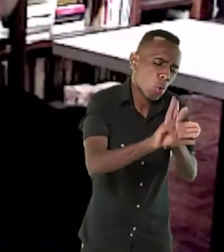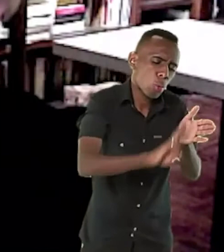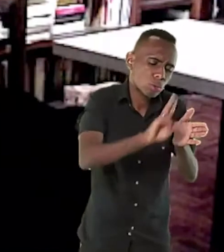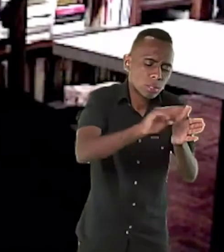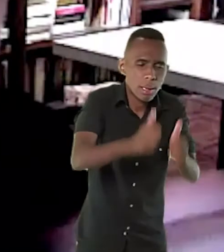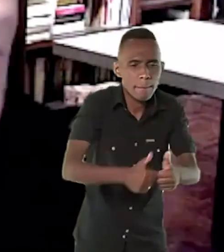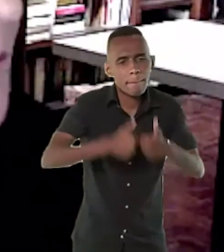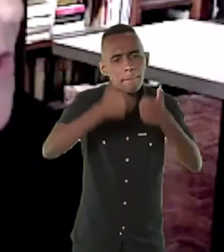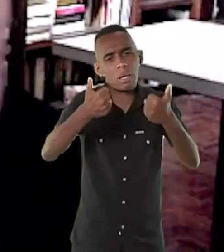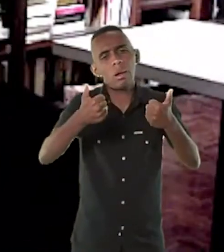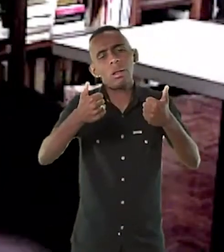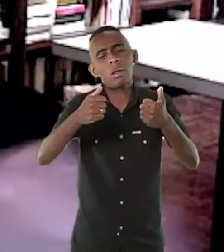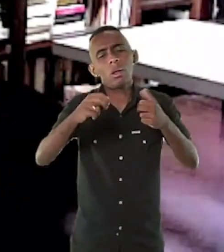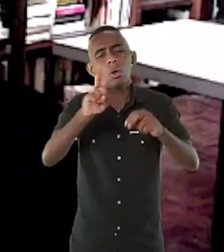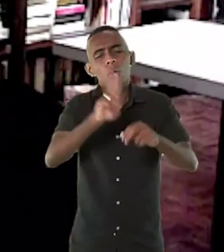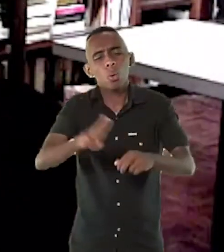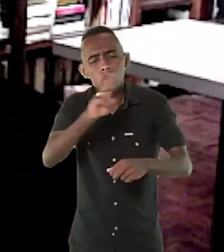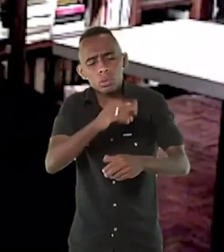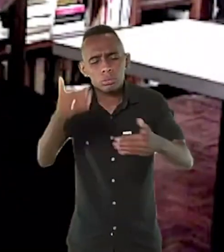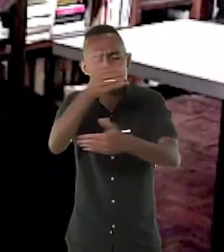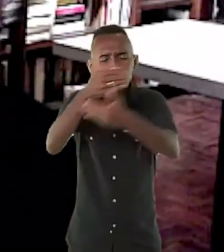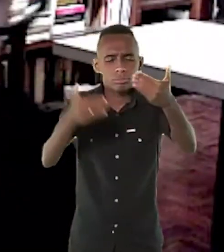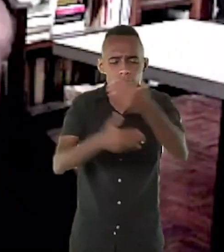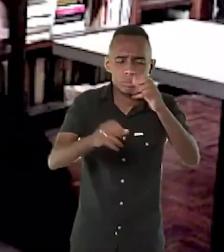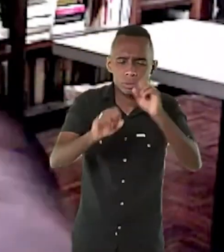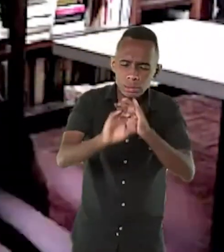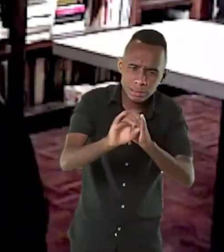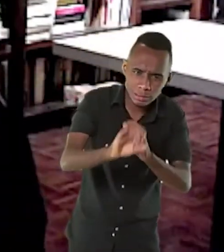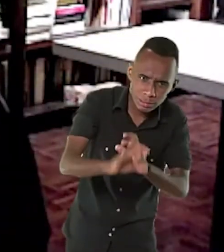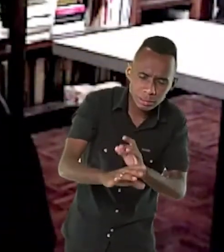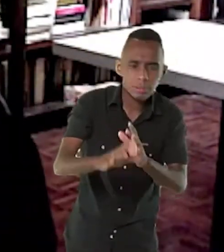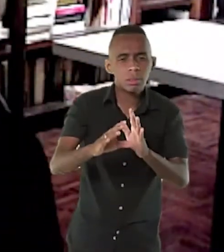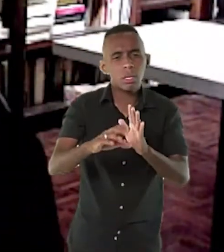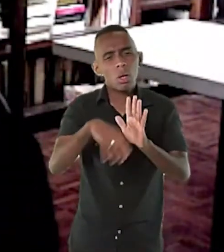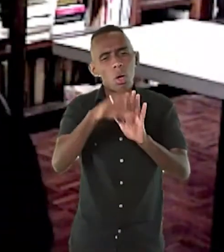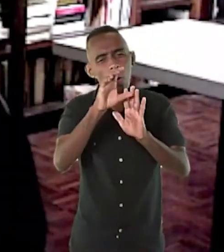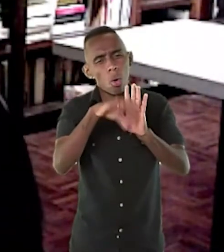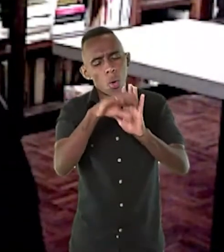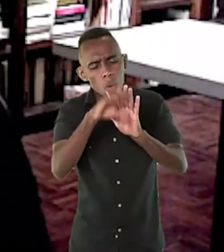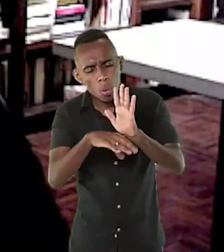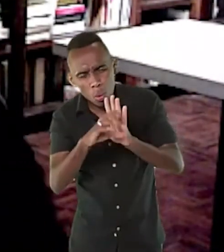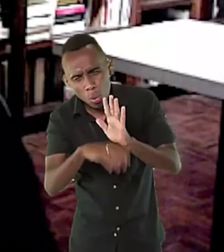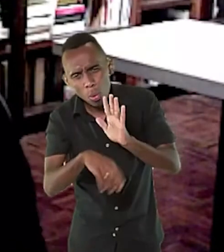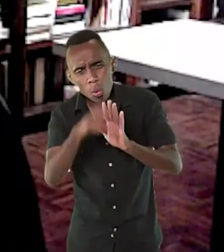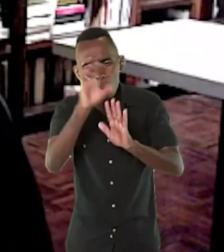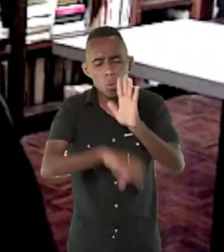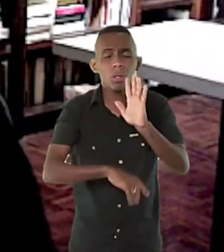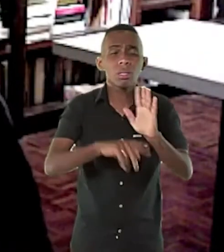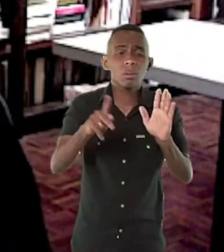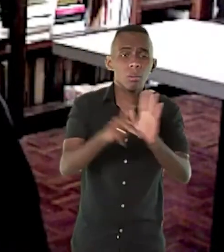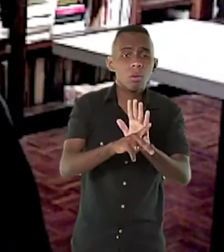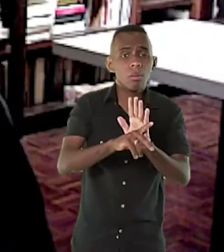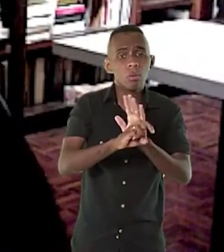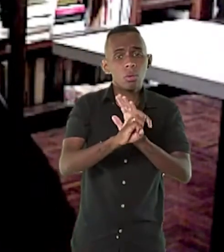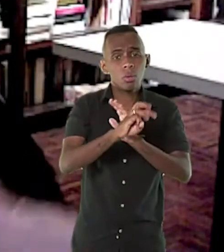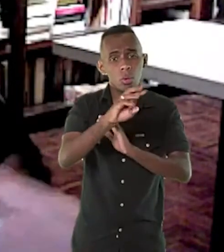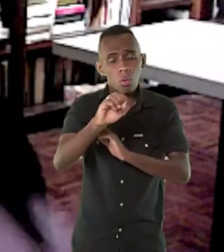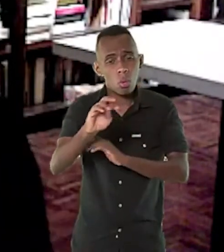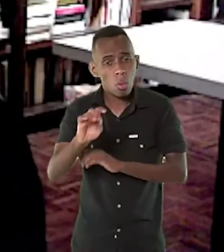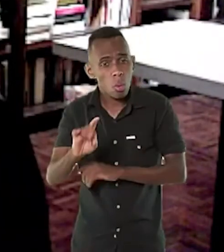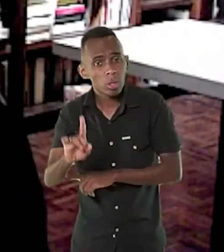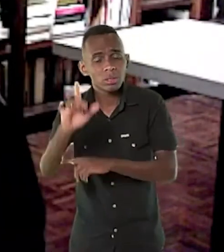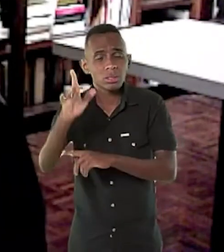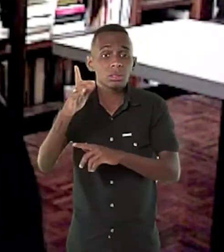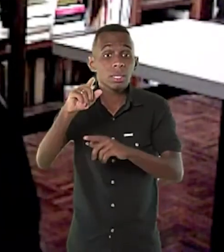fazer PowerPoint, vamos ensinar a fazer currículo no Word. Está tudo errado. Nós temos que